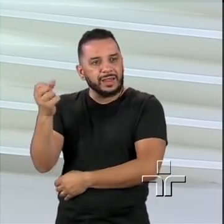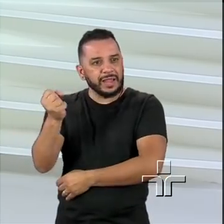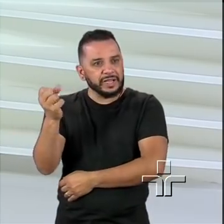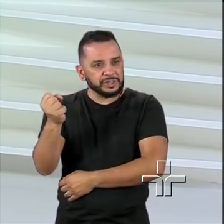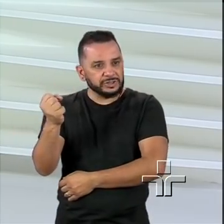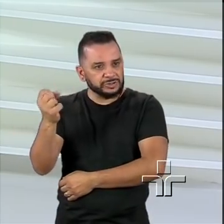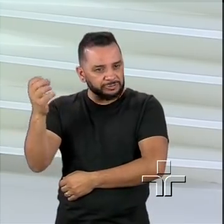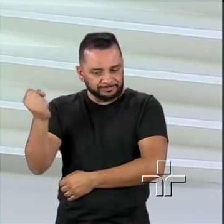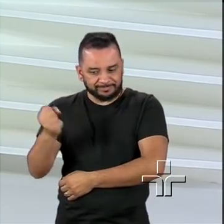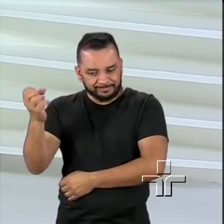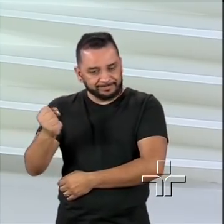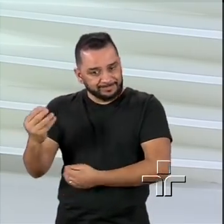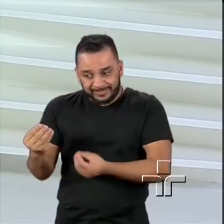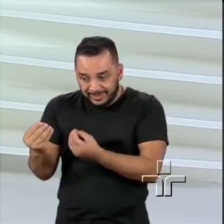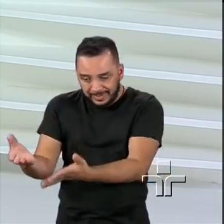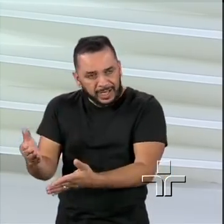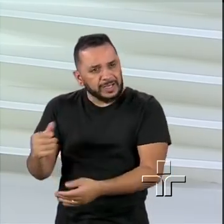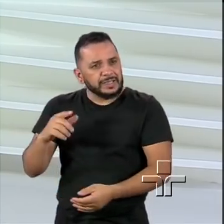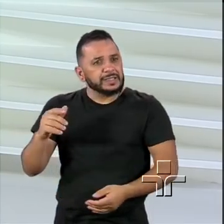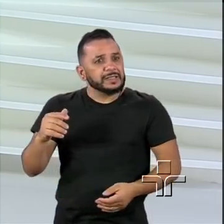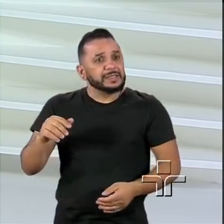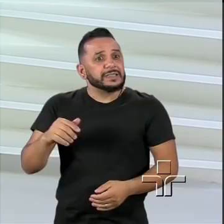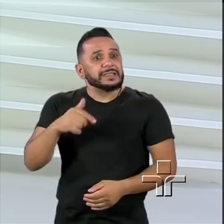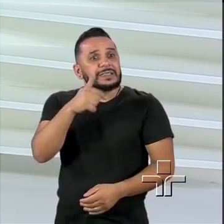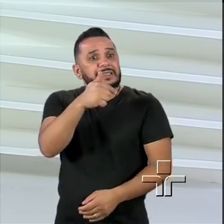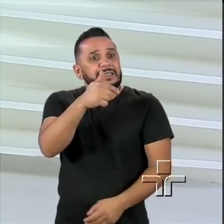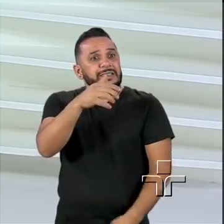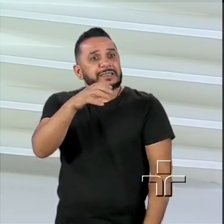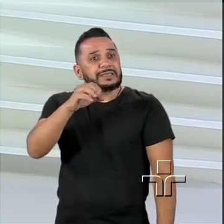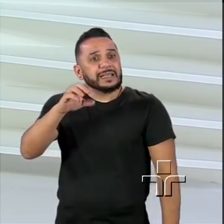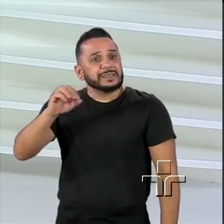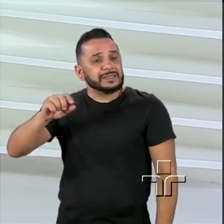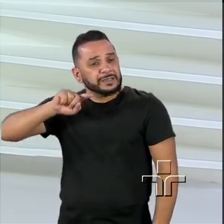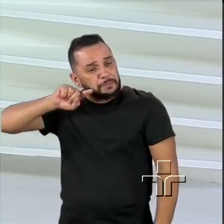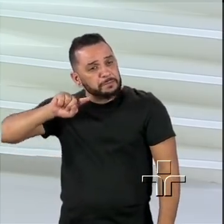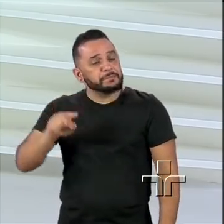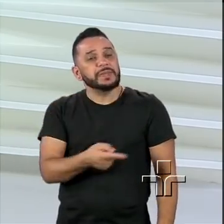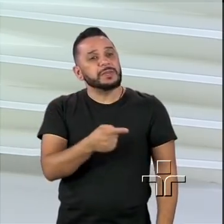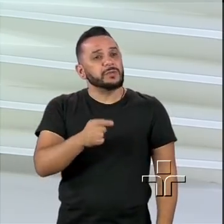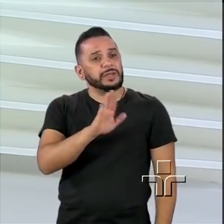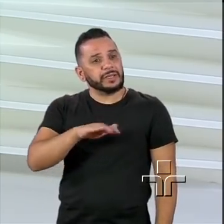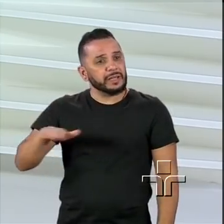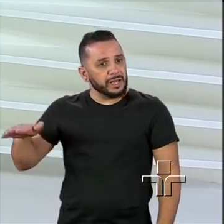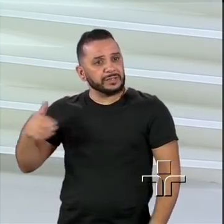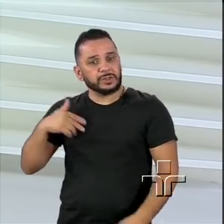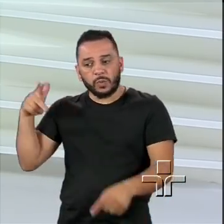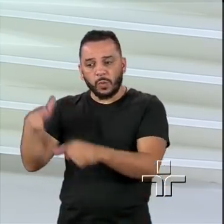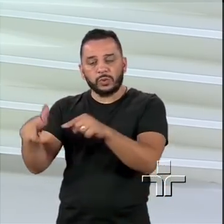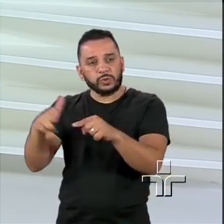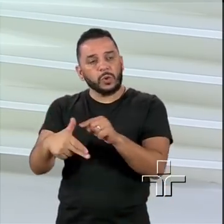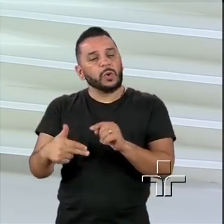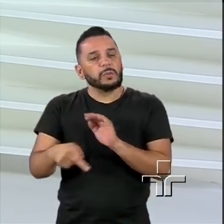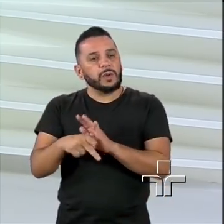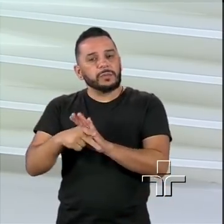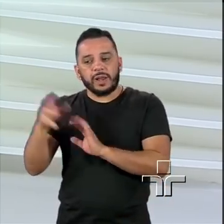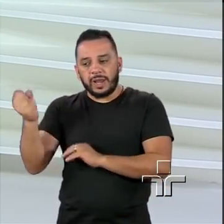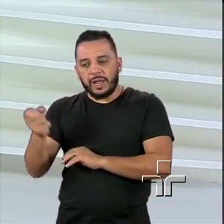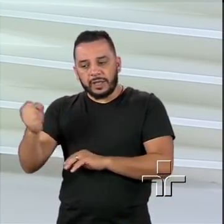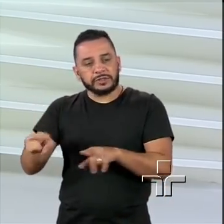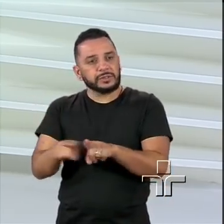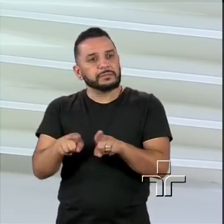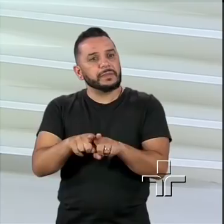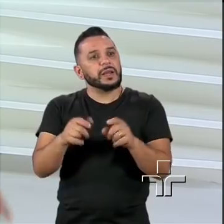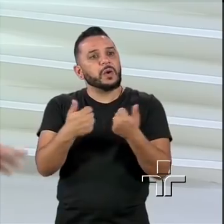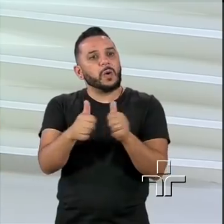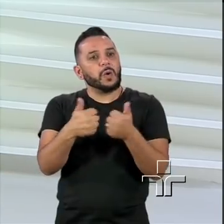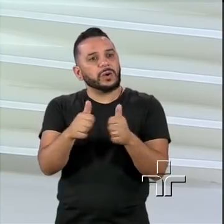o fornecimento de 700 mil crianças prejudicadas e, acima de tudo, também o vai e volta do transporte escolar